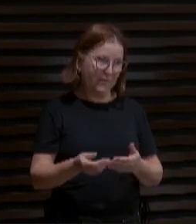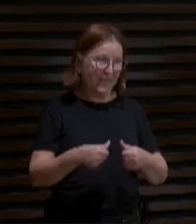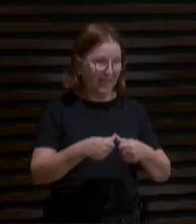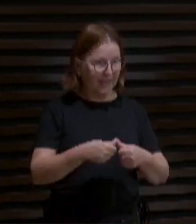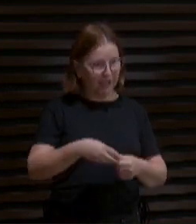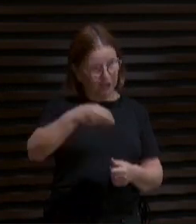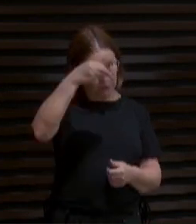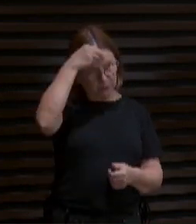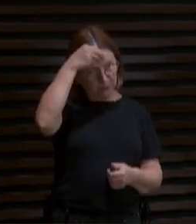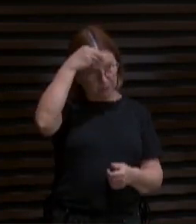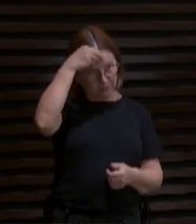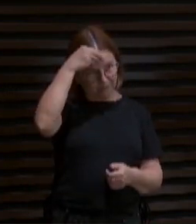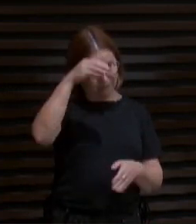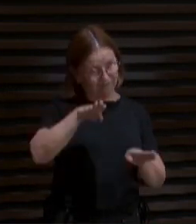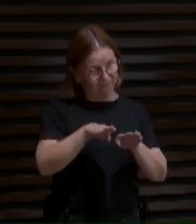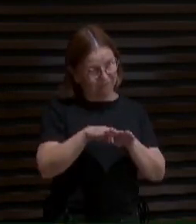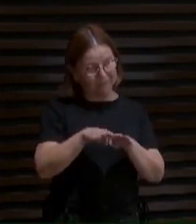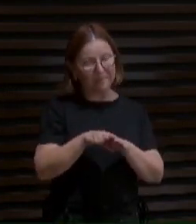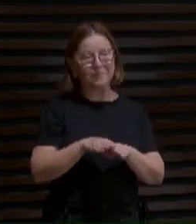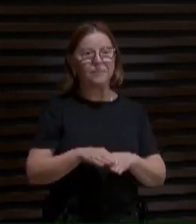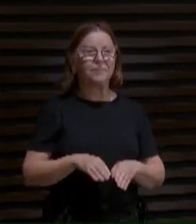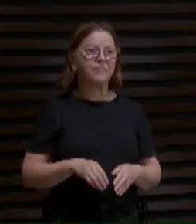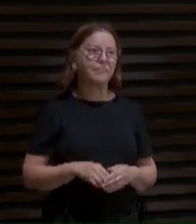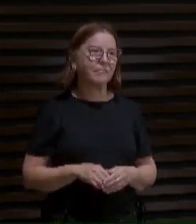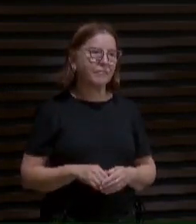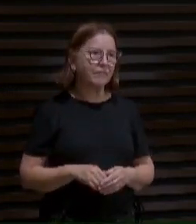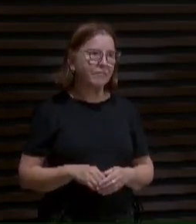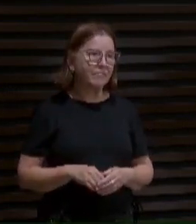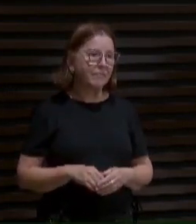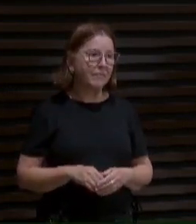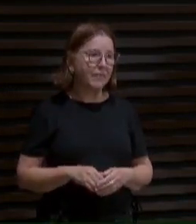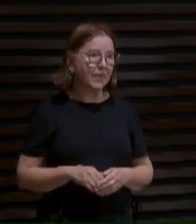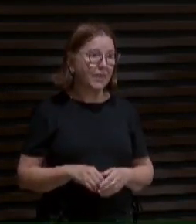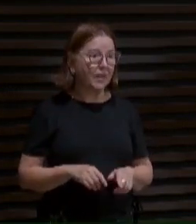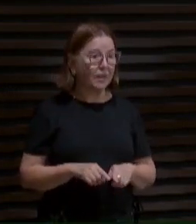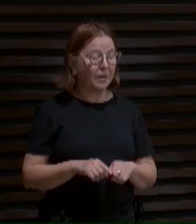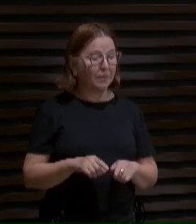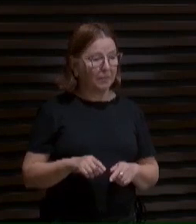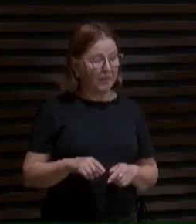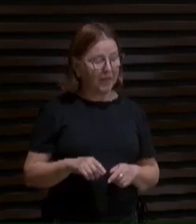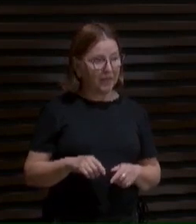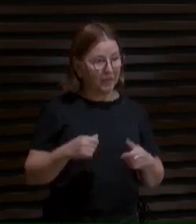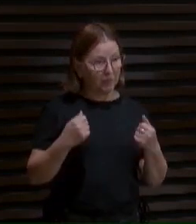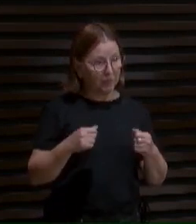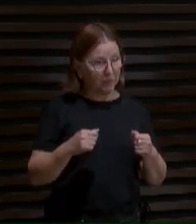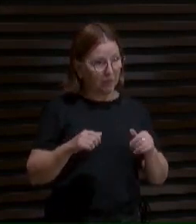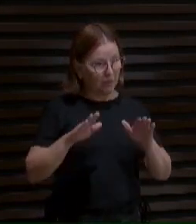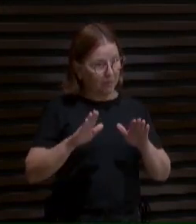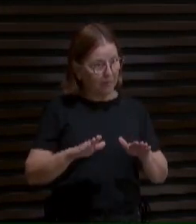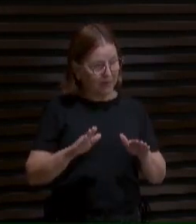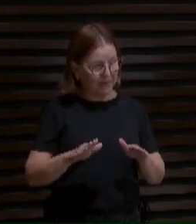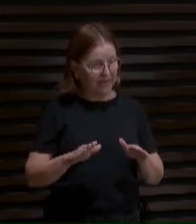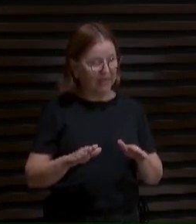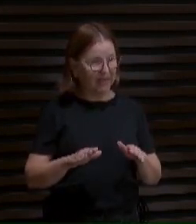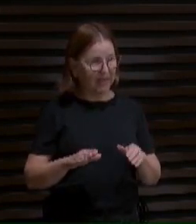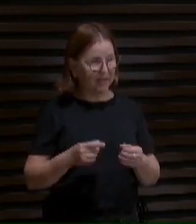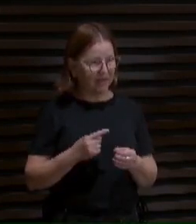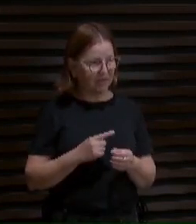ele. Deus teve que fazer uma quarentena em Harã